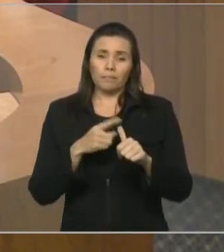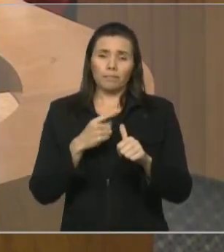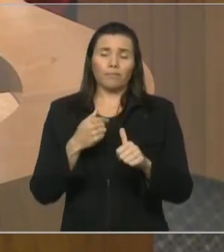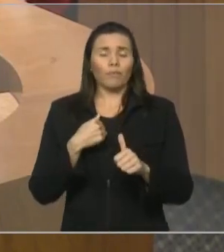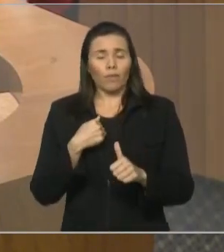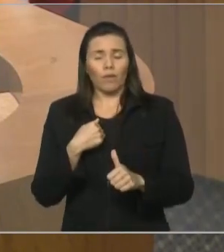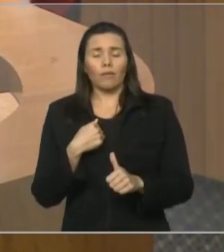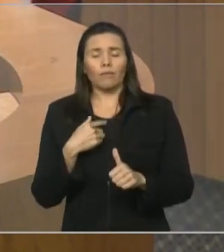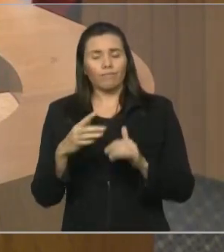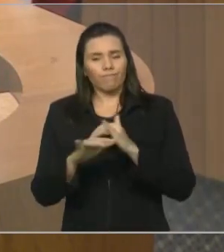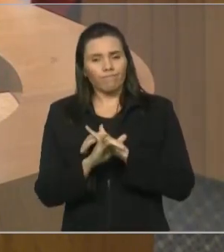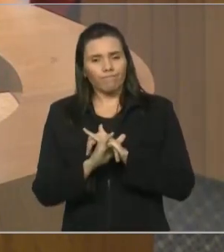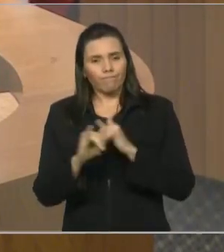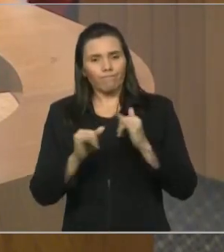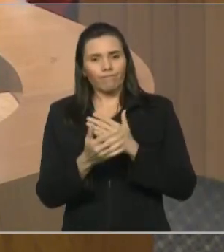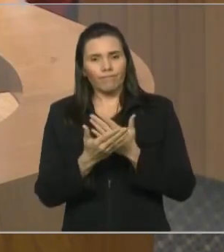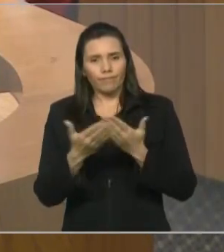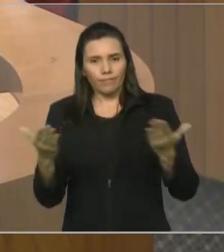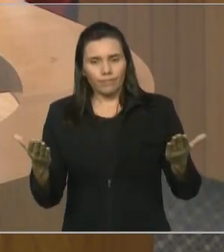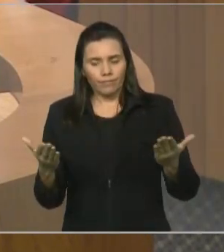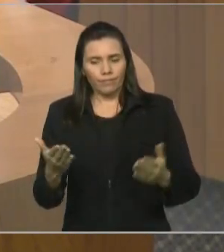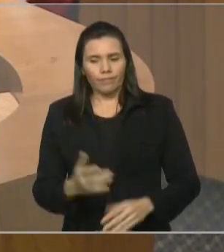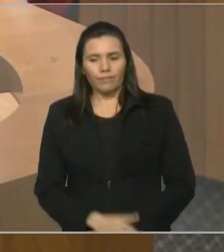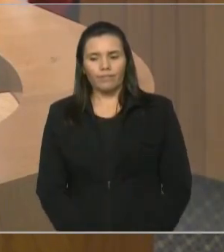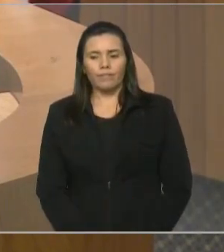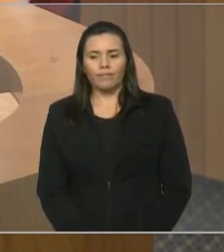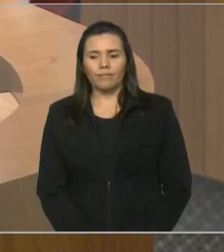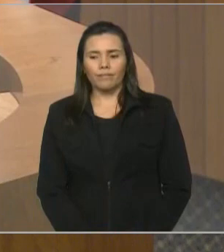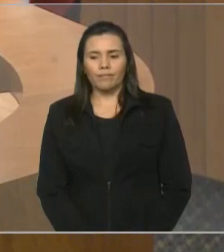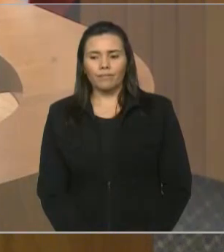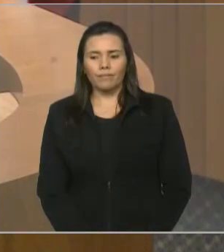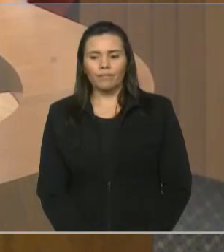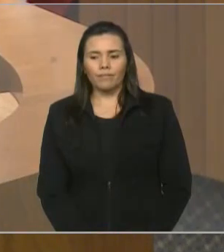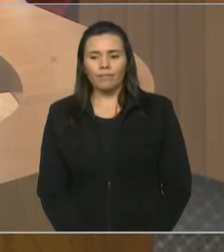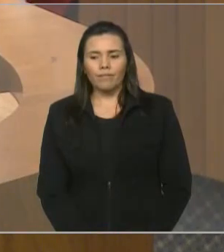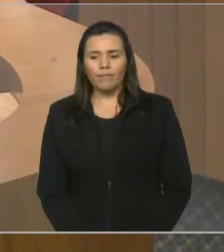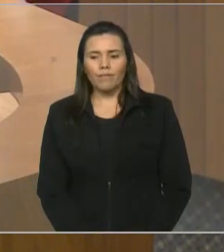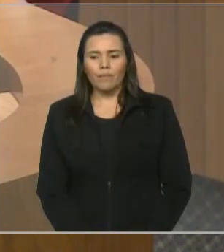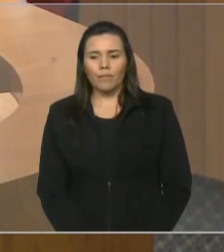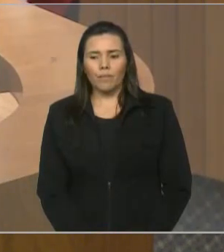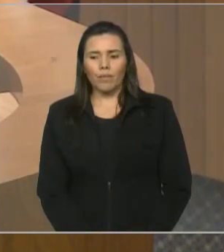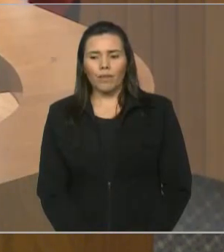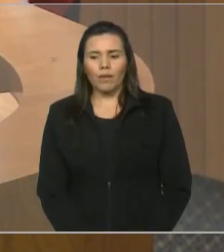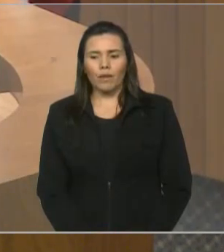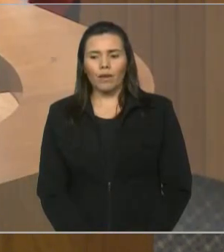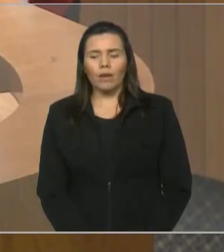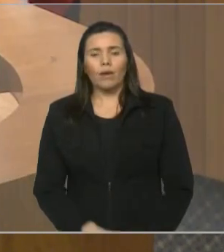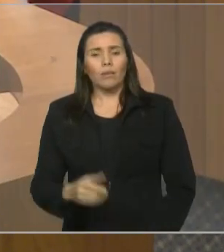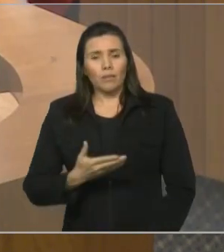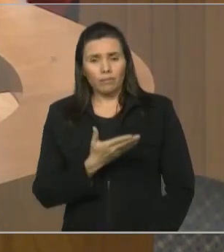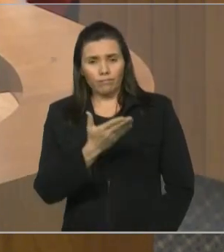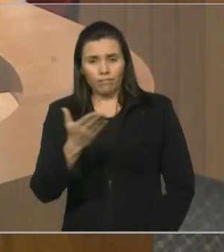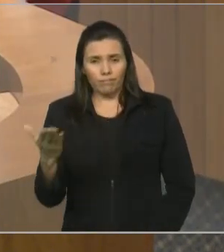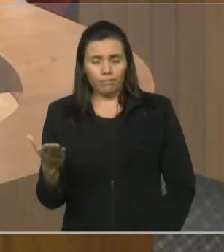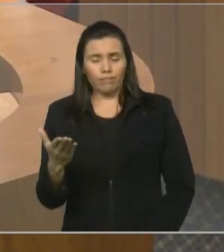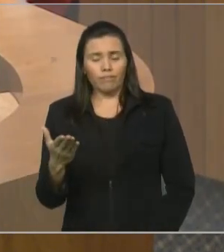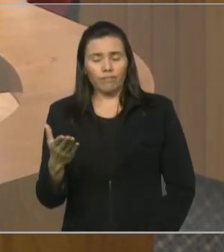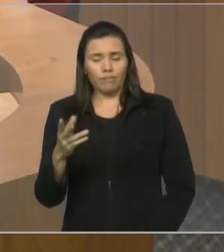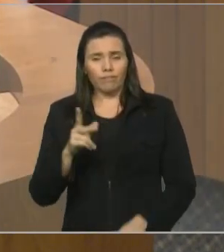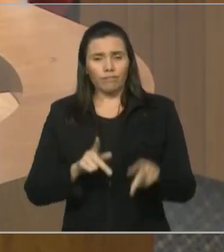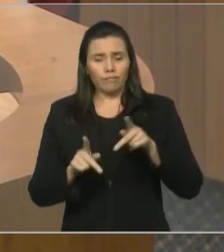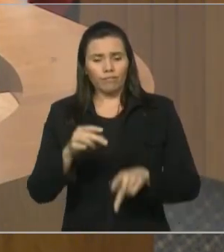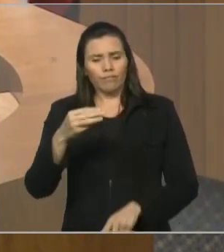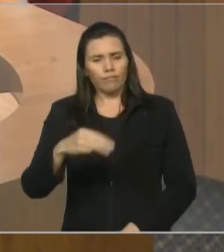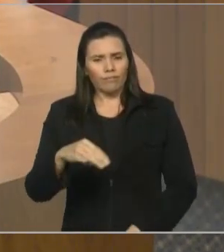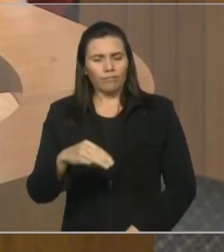um registro nesta casa e tornar público ao Estado do Maranhão.